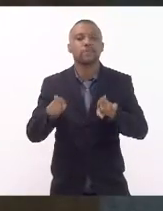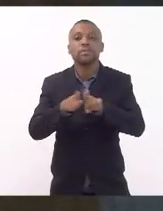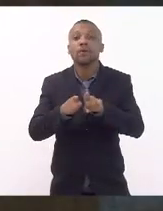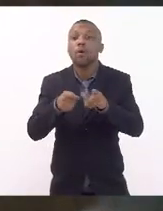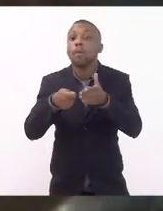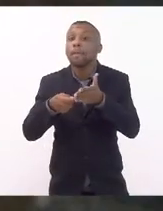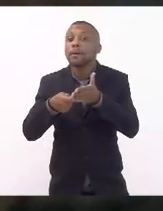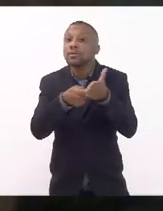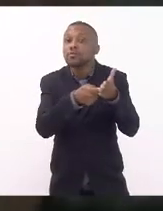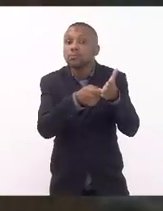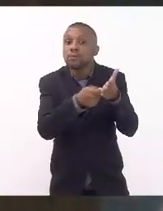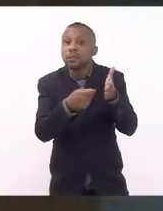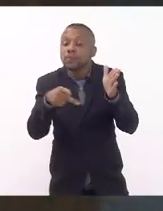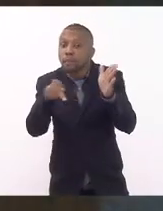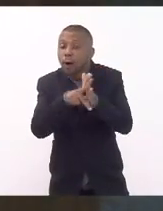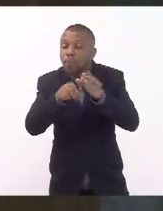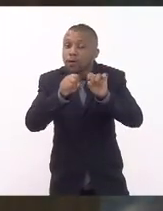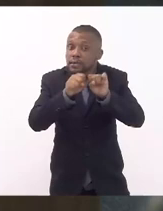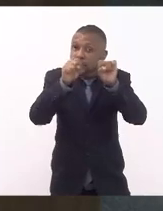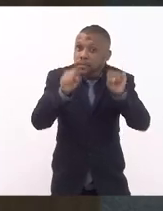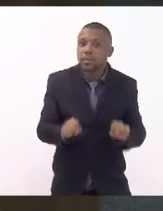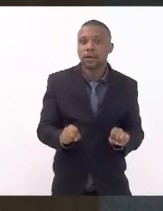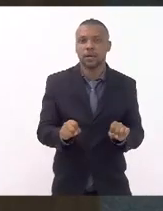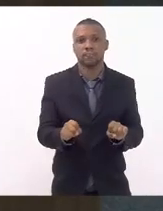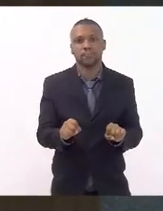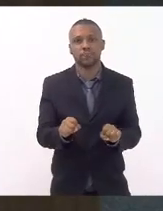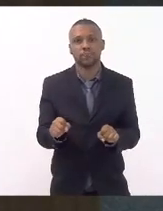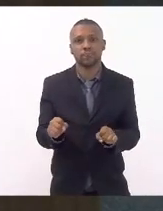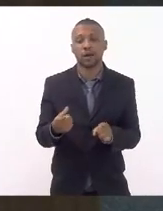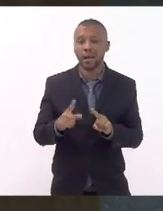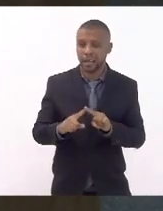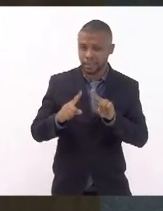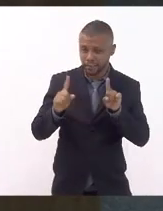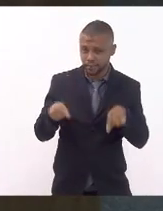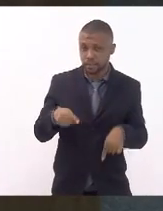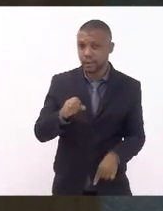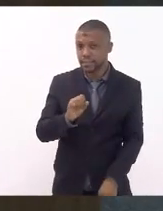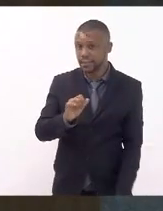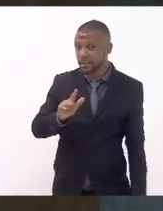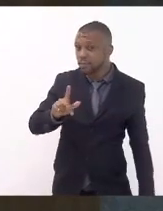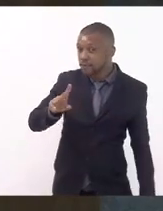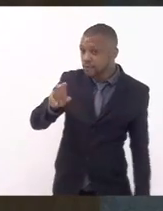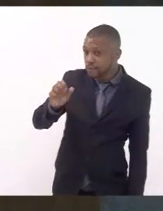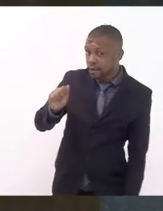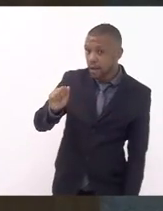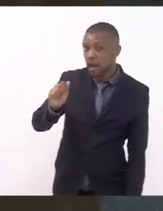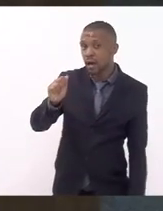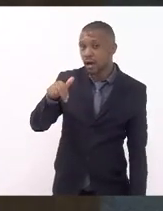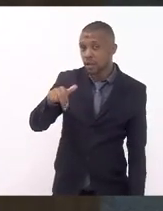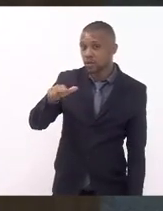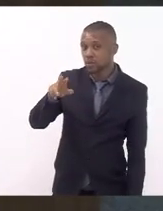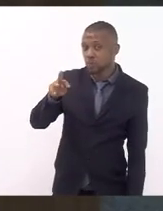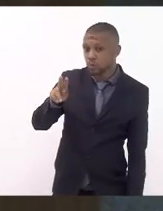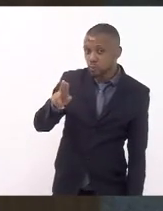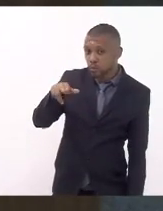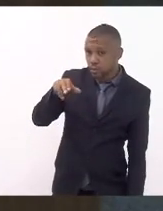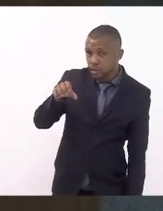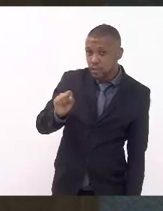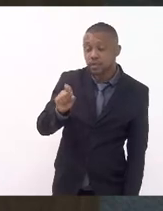denúncia nesse próprio sistema. A servidora Cílnia dos Santos Anselmo, que ela